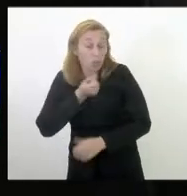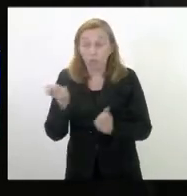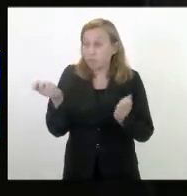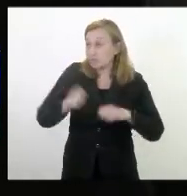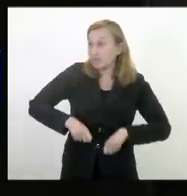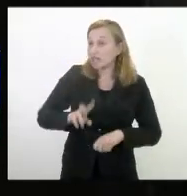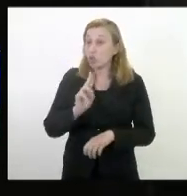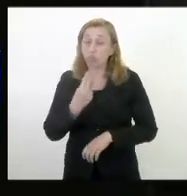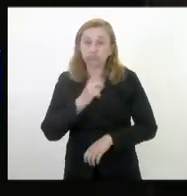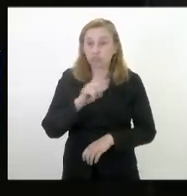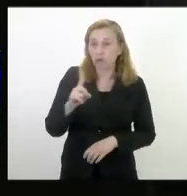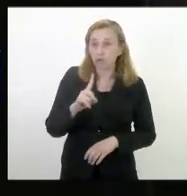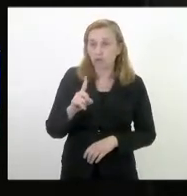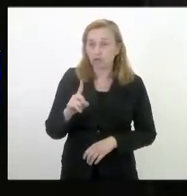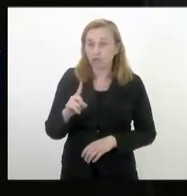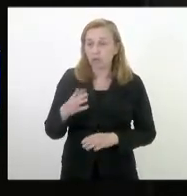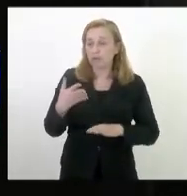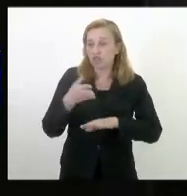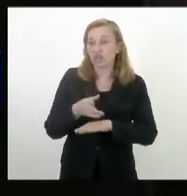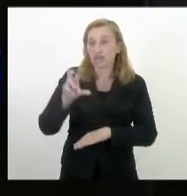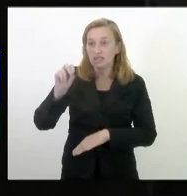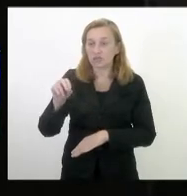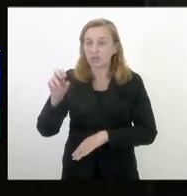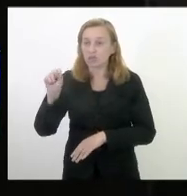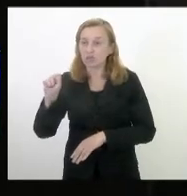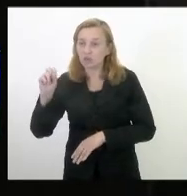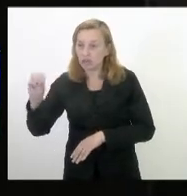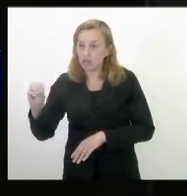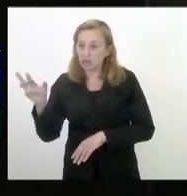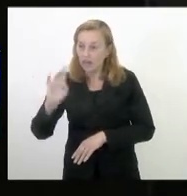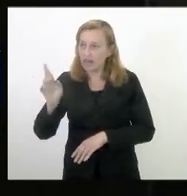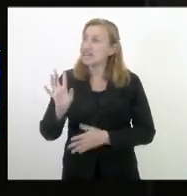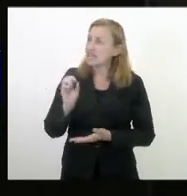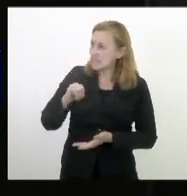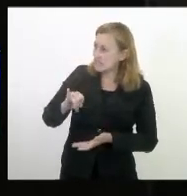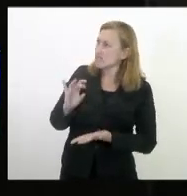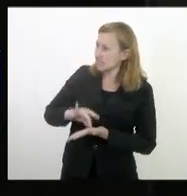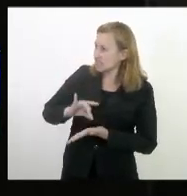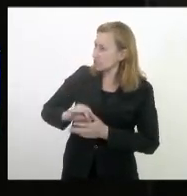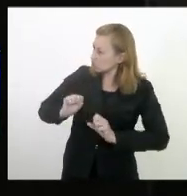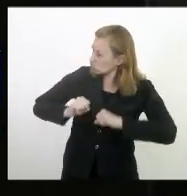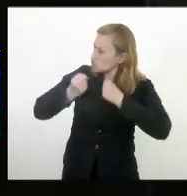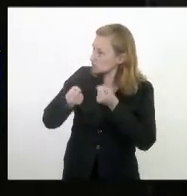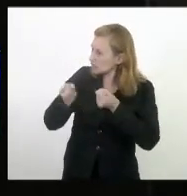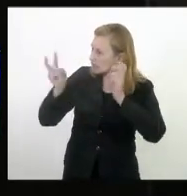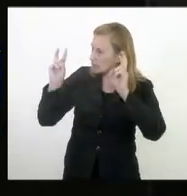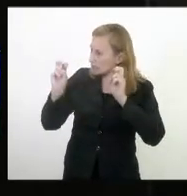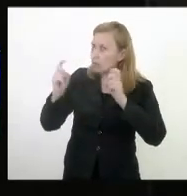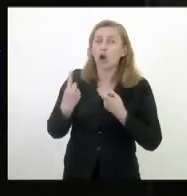possibilidade ou não de aumentar para R$ 50, R$ 80, se realmente eles vão se dedicar a esse tema.